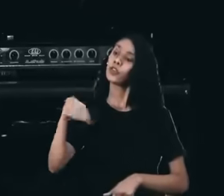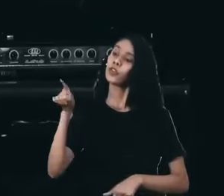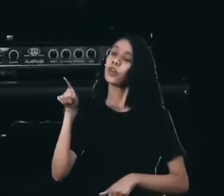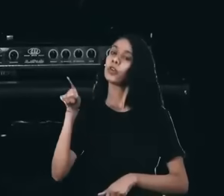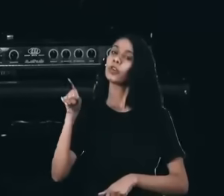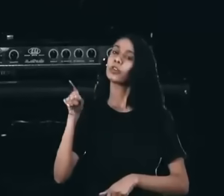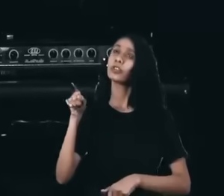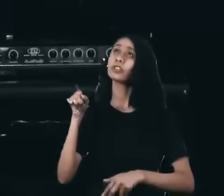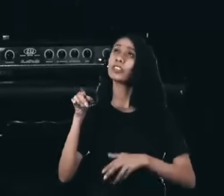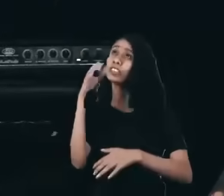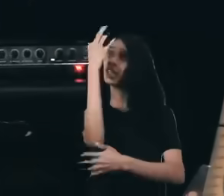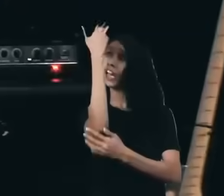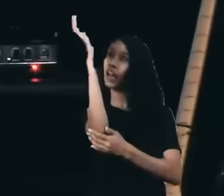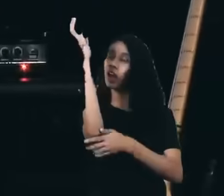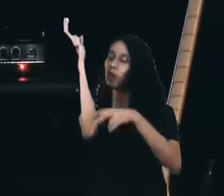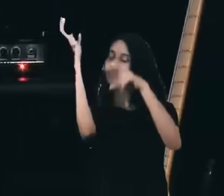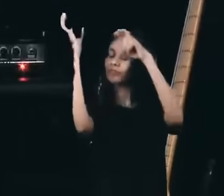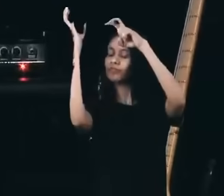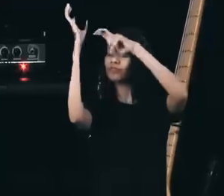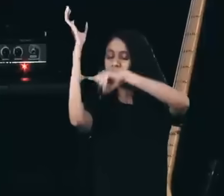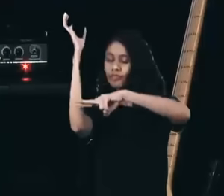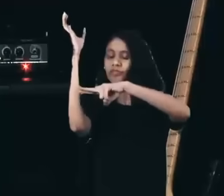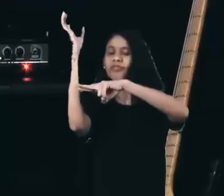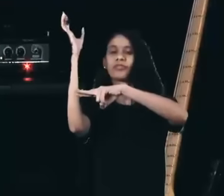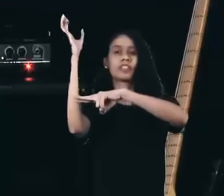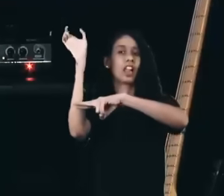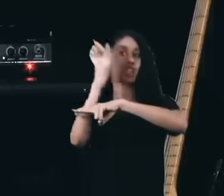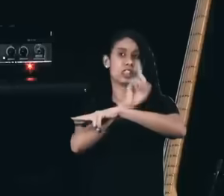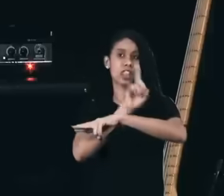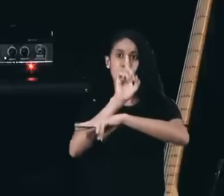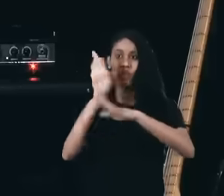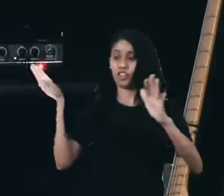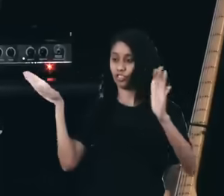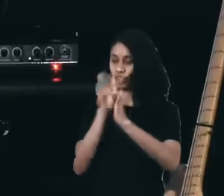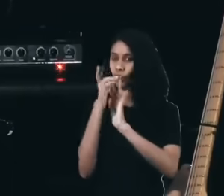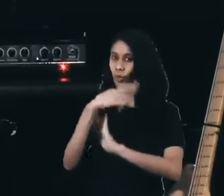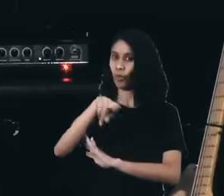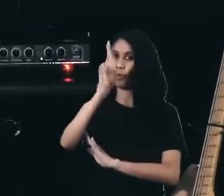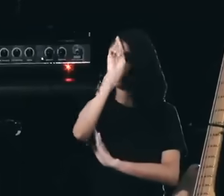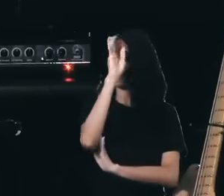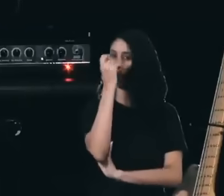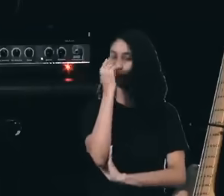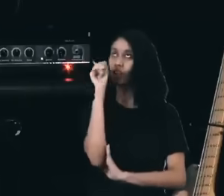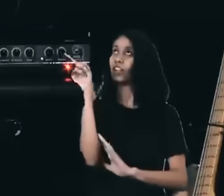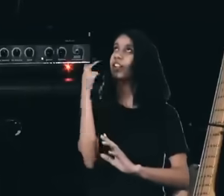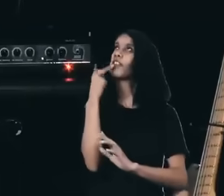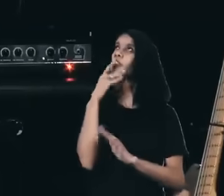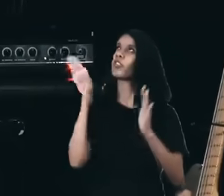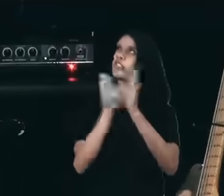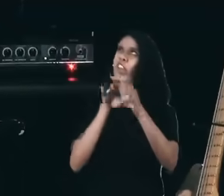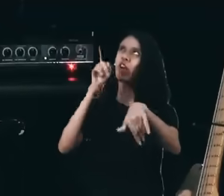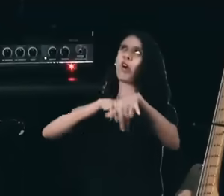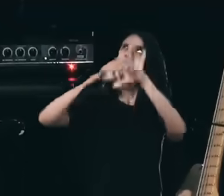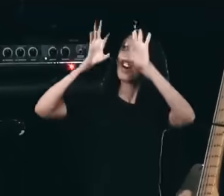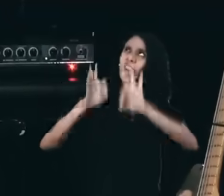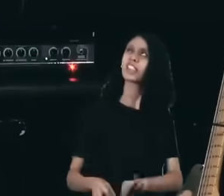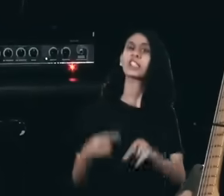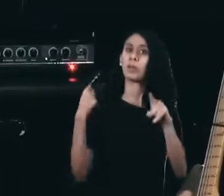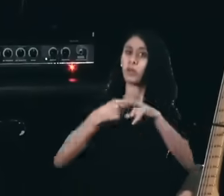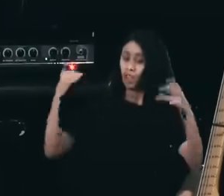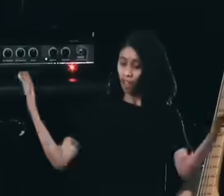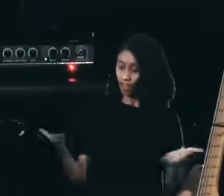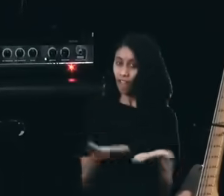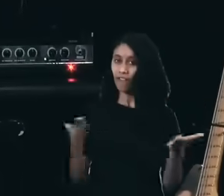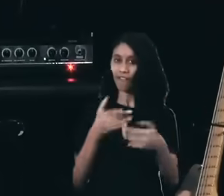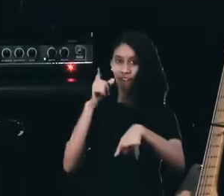deitar debaixo dessa árvore. Mas não. Quando ele chegou ao meio-dia, ele disse assim, cheguei na hora certa. Porque essa